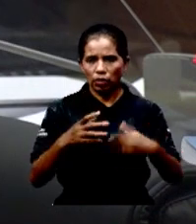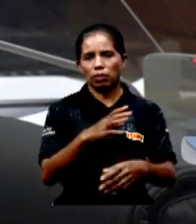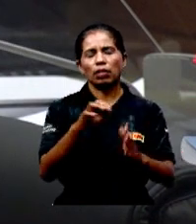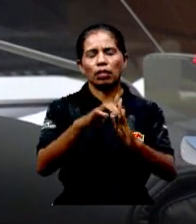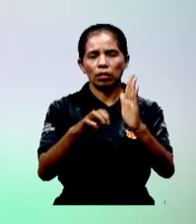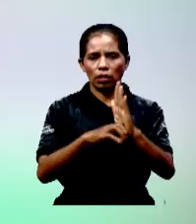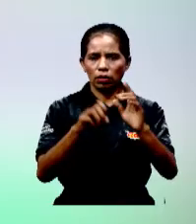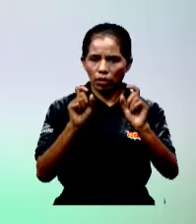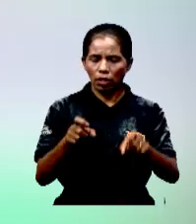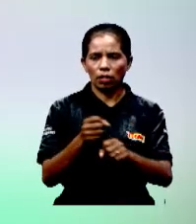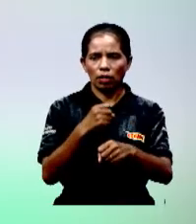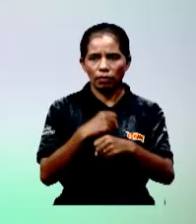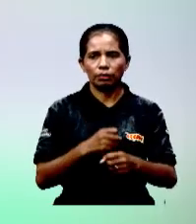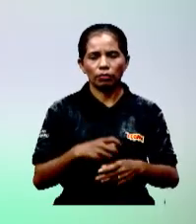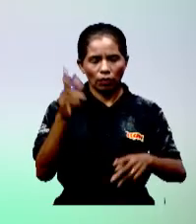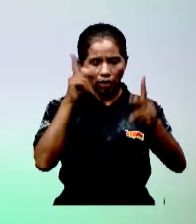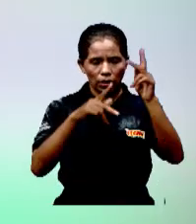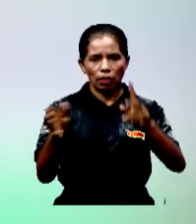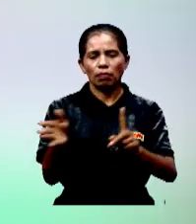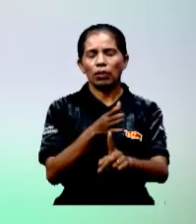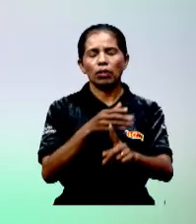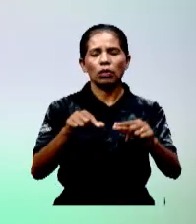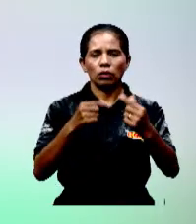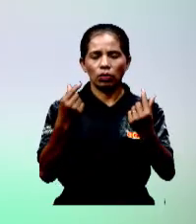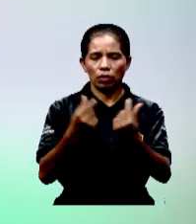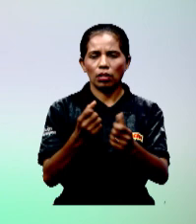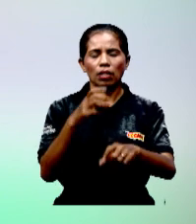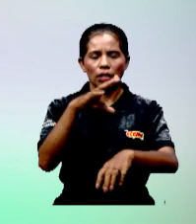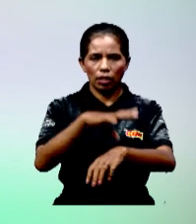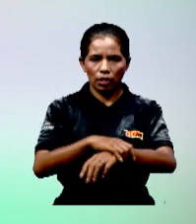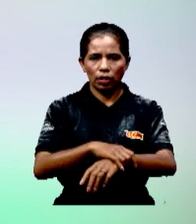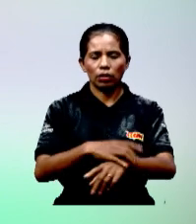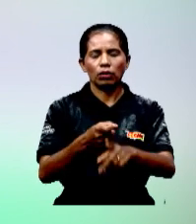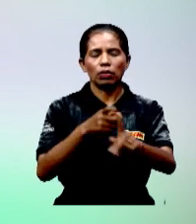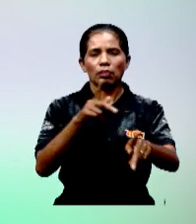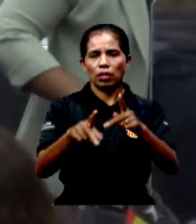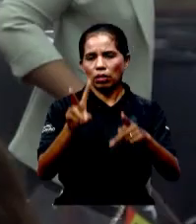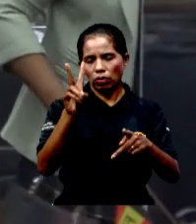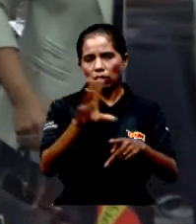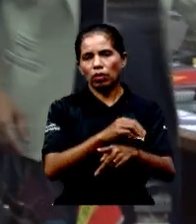tem que hal. Caso Baco Mausale, equipa conjunta hal ona capturação do suspeito na ingrua,